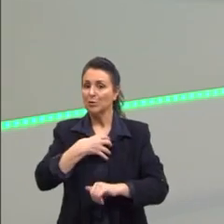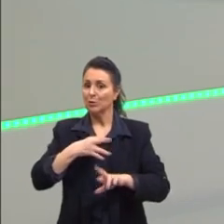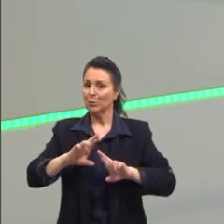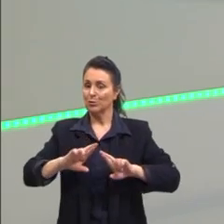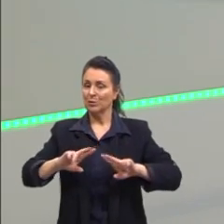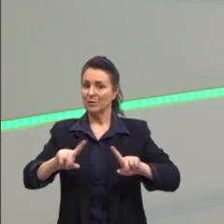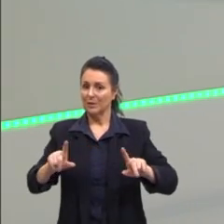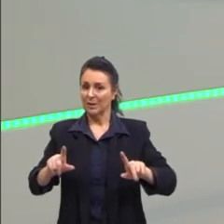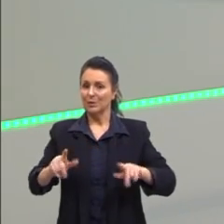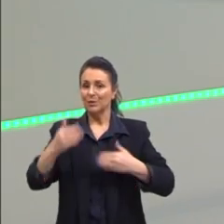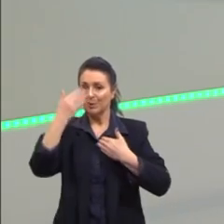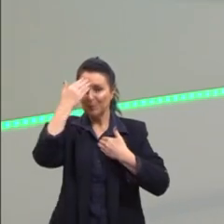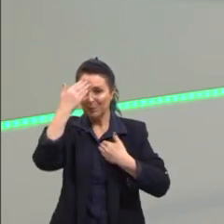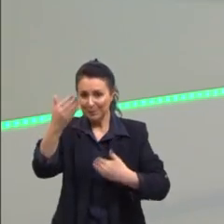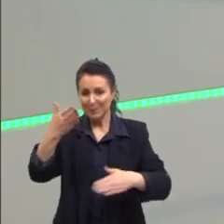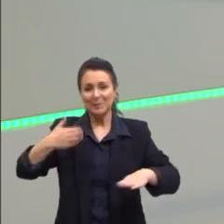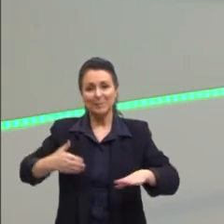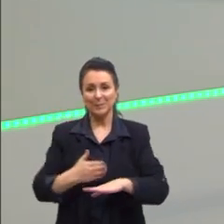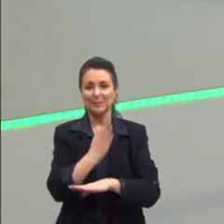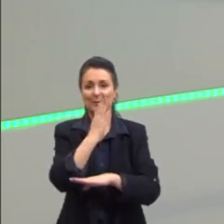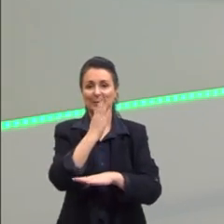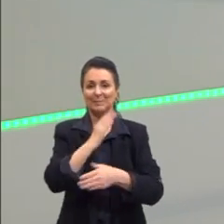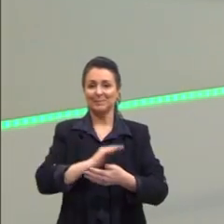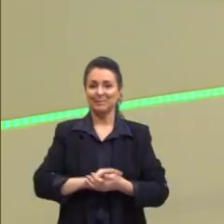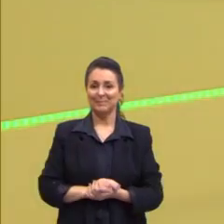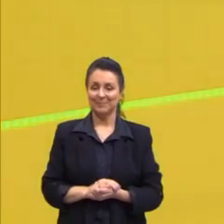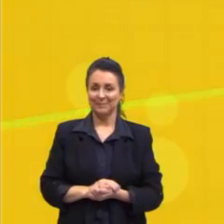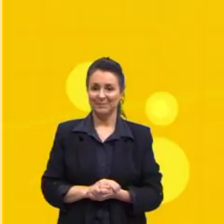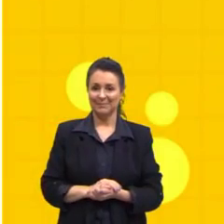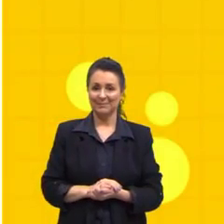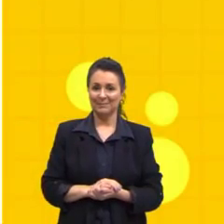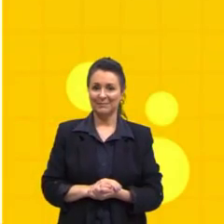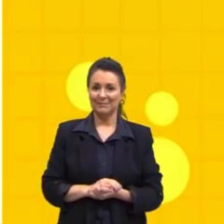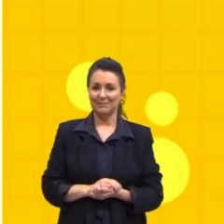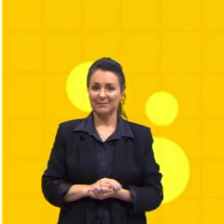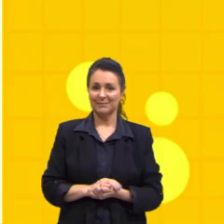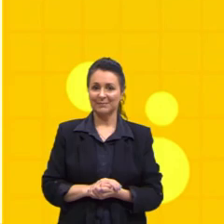sentido e muito obrigada partiu passar um